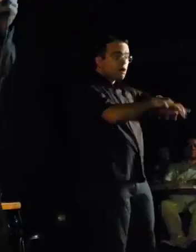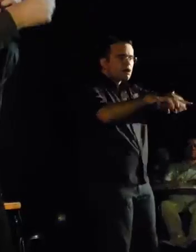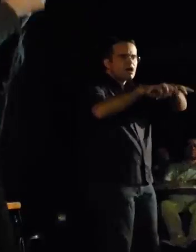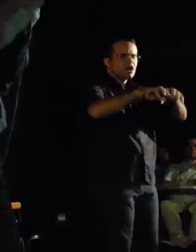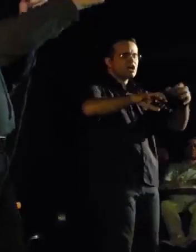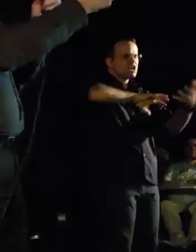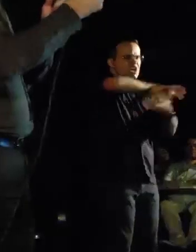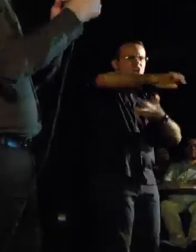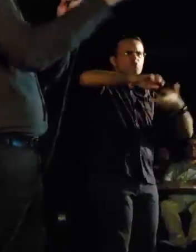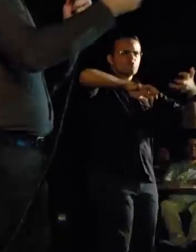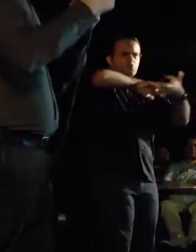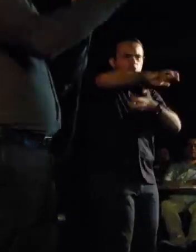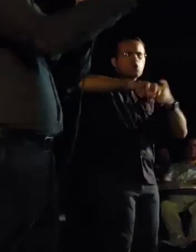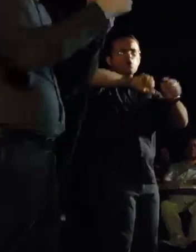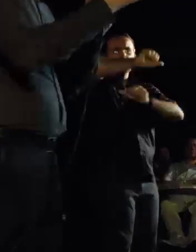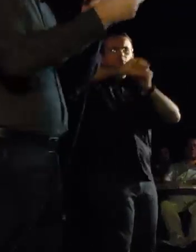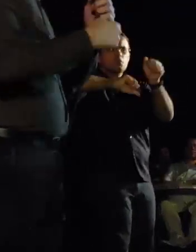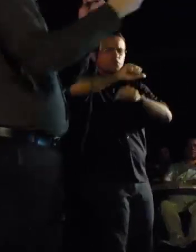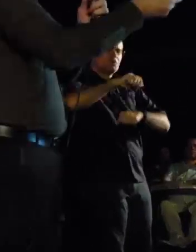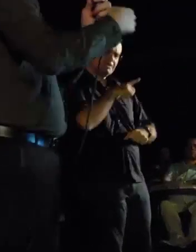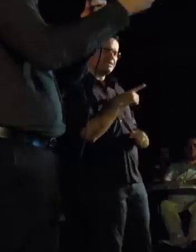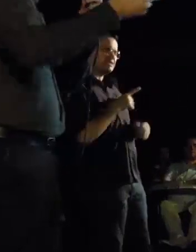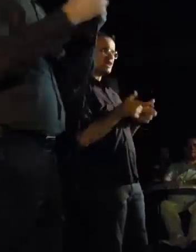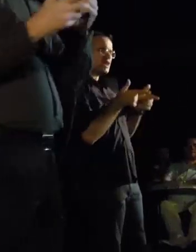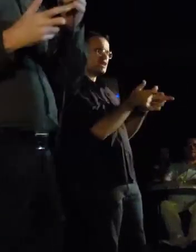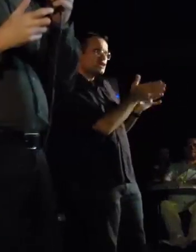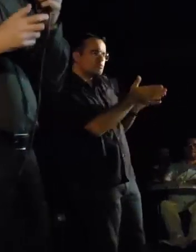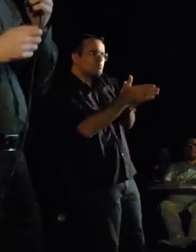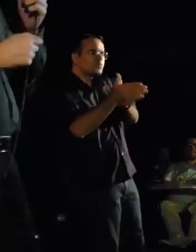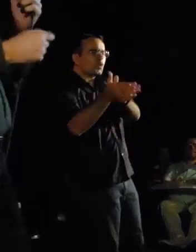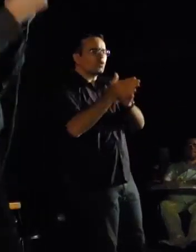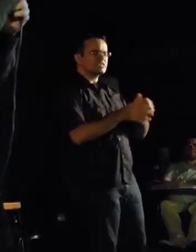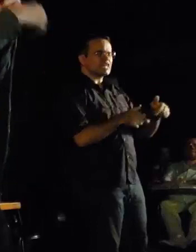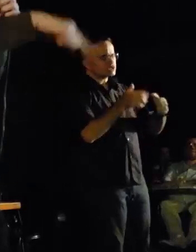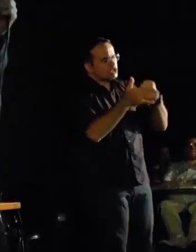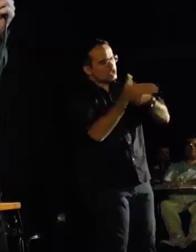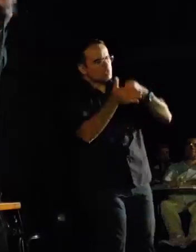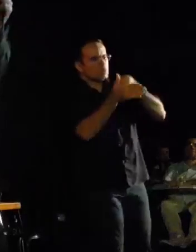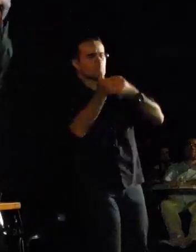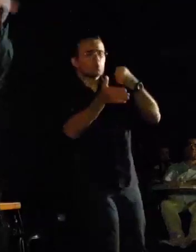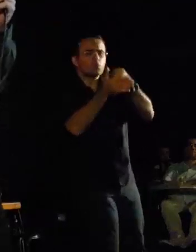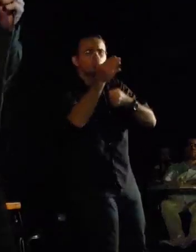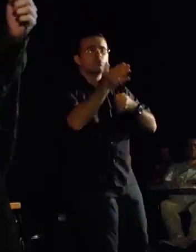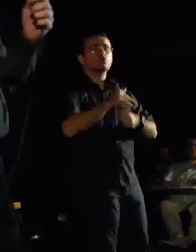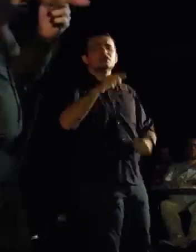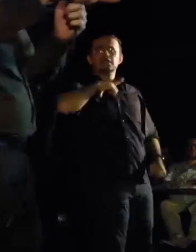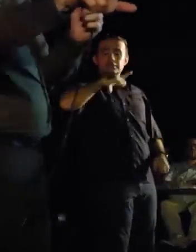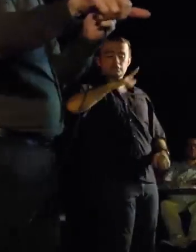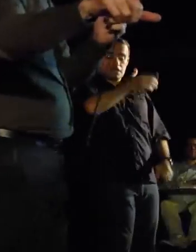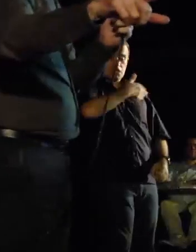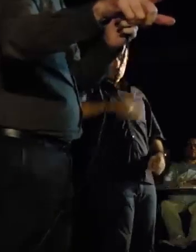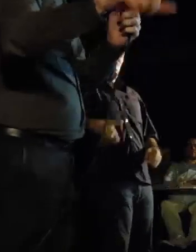consciência de que há um processo de luta no qual nós estamos sendo espoliados e estão utilizando o